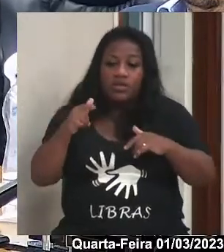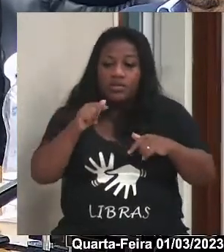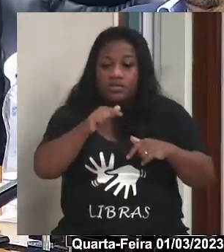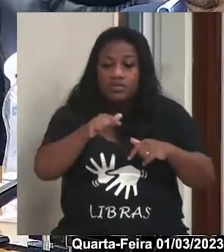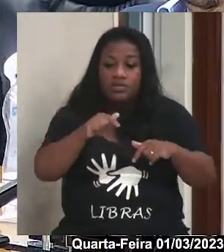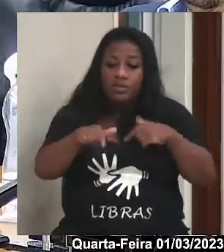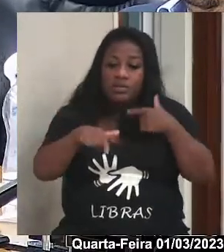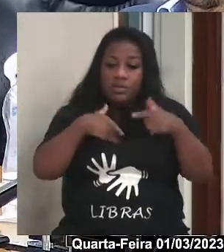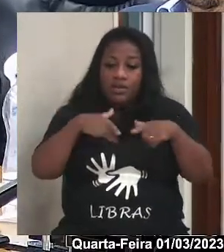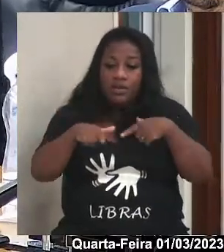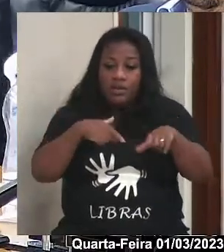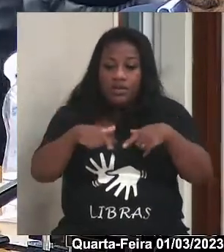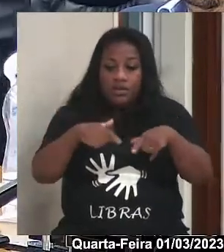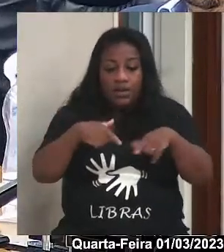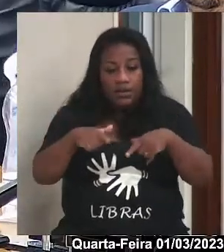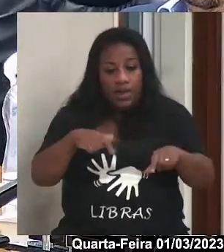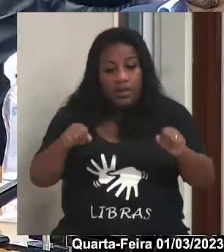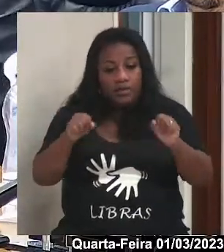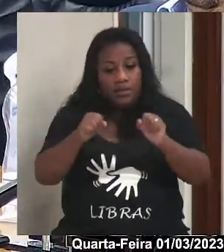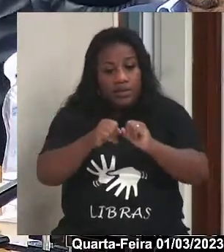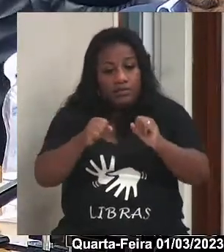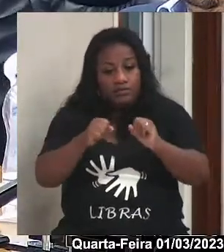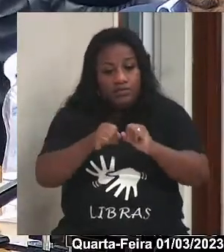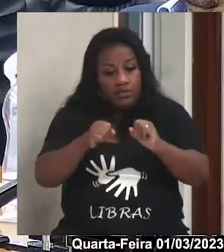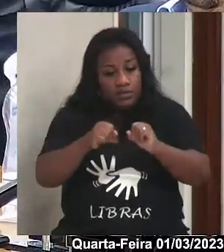fazendo... E fazer